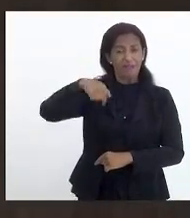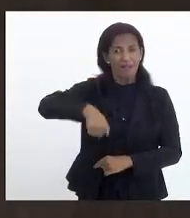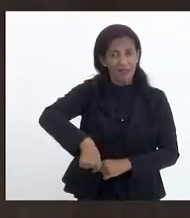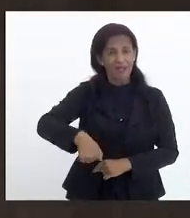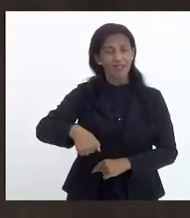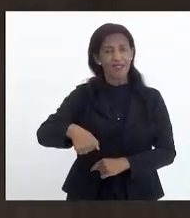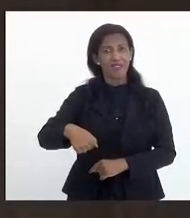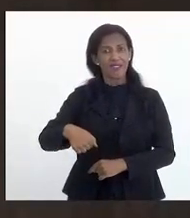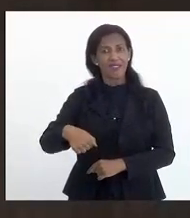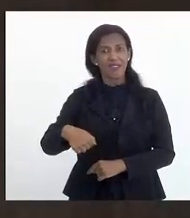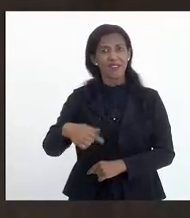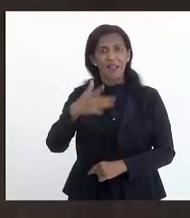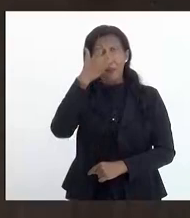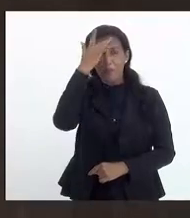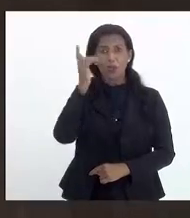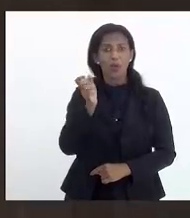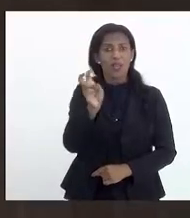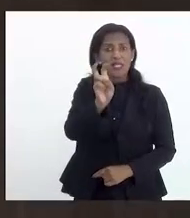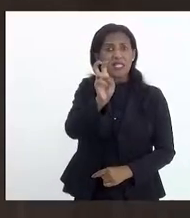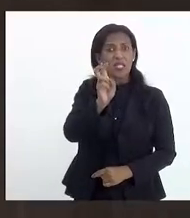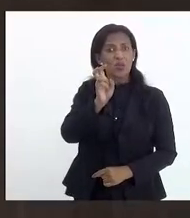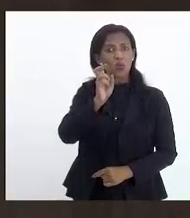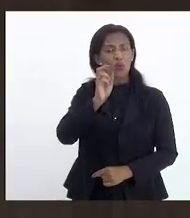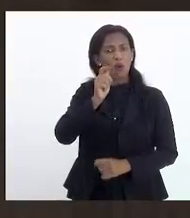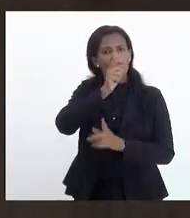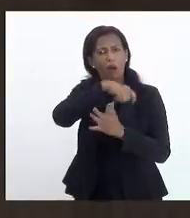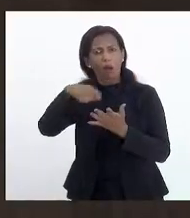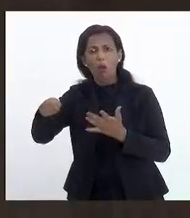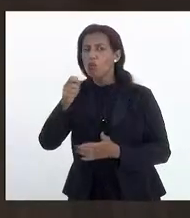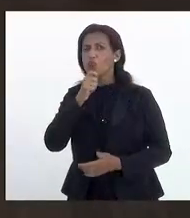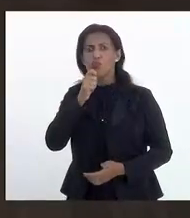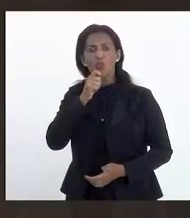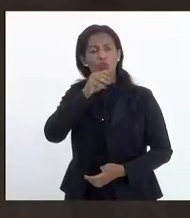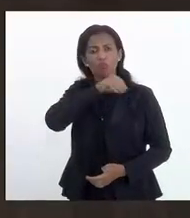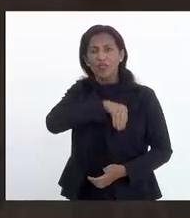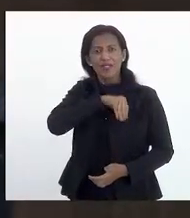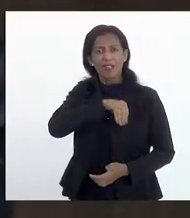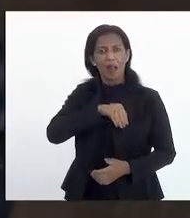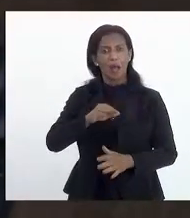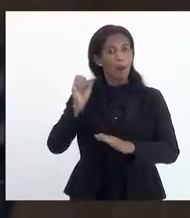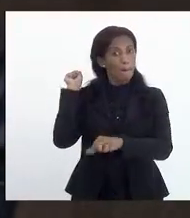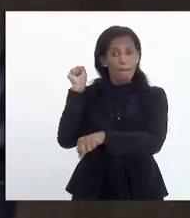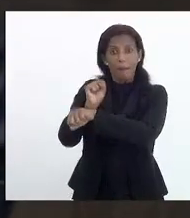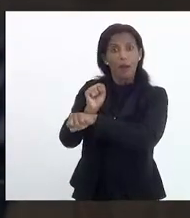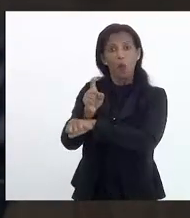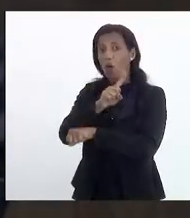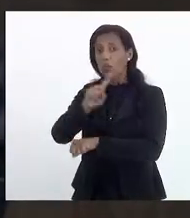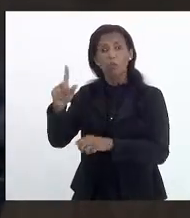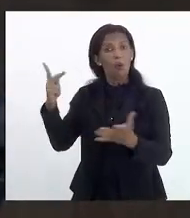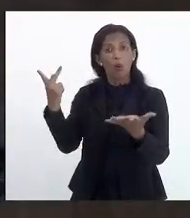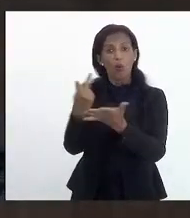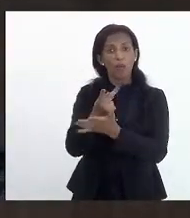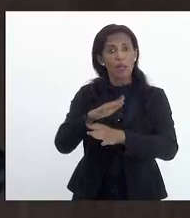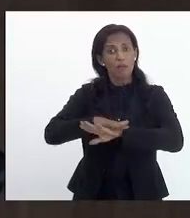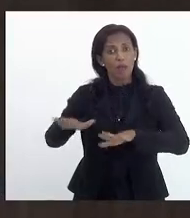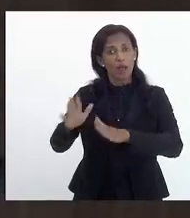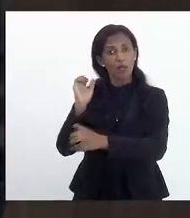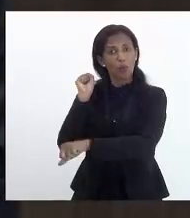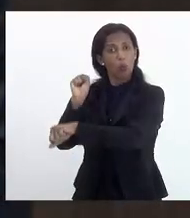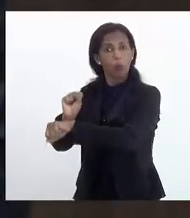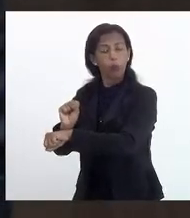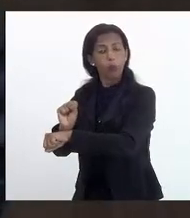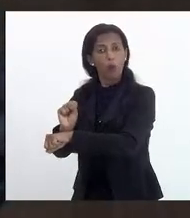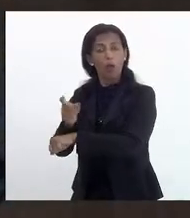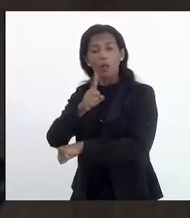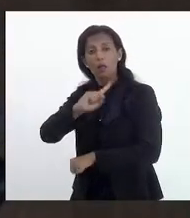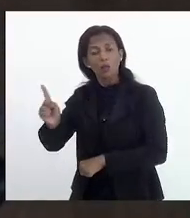de servidores que não recebiam há 5 meses. Isto não acontece mais no governo, deputado Dionísio Lins. Não só